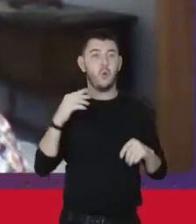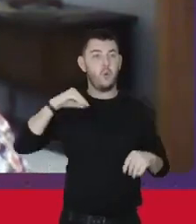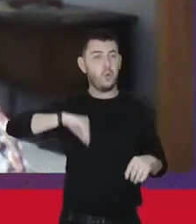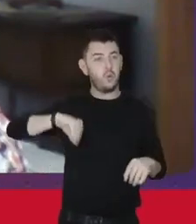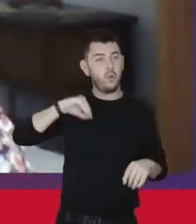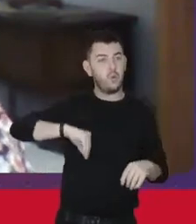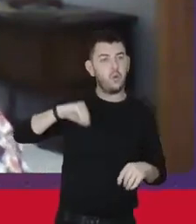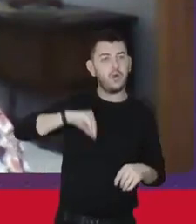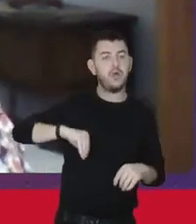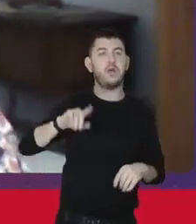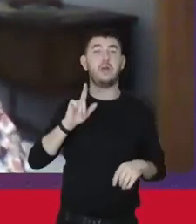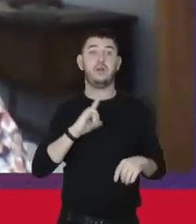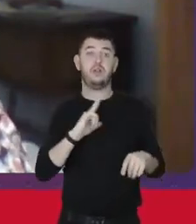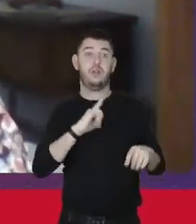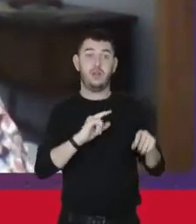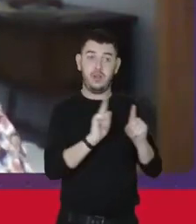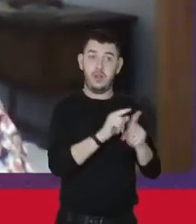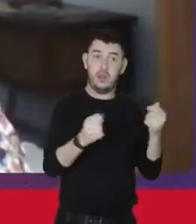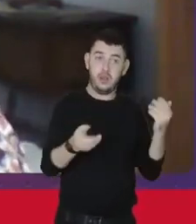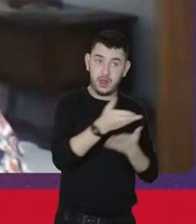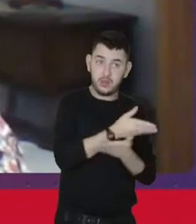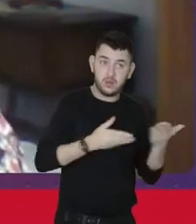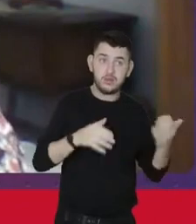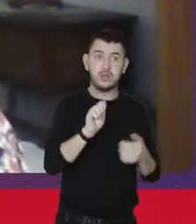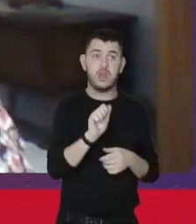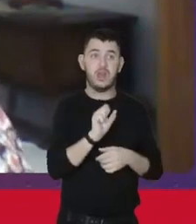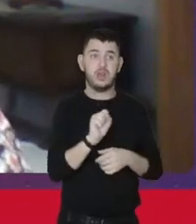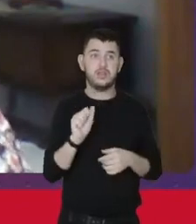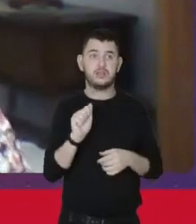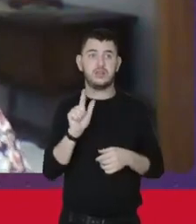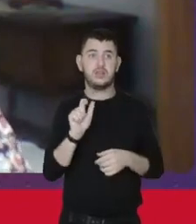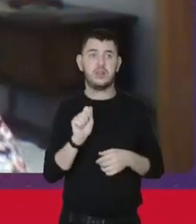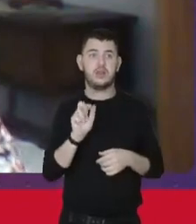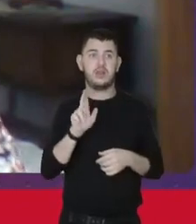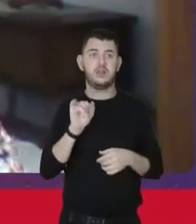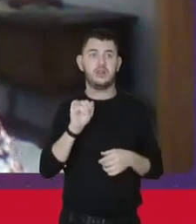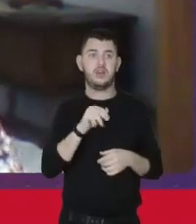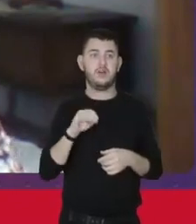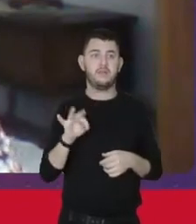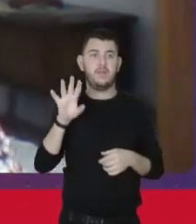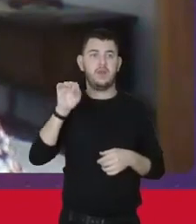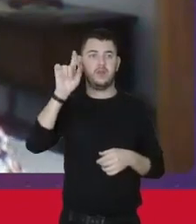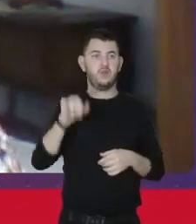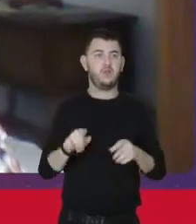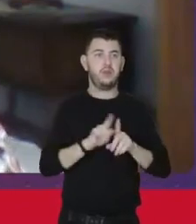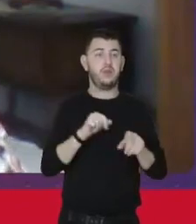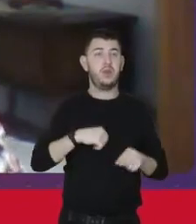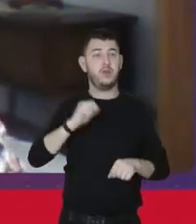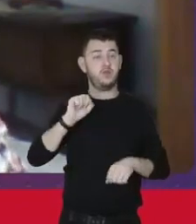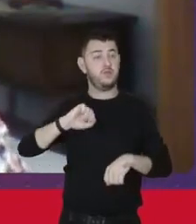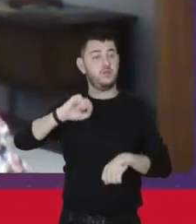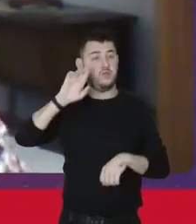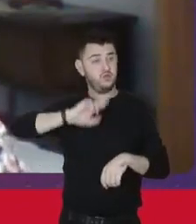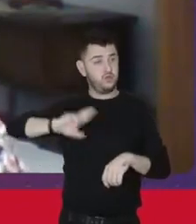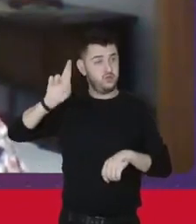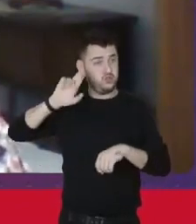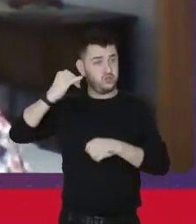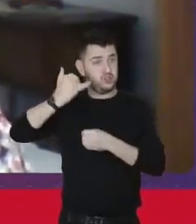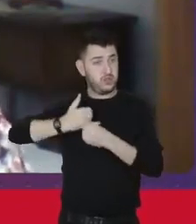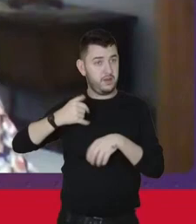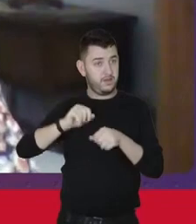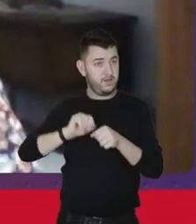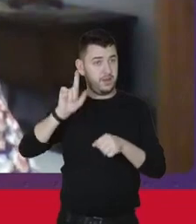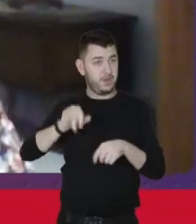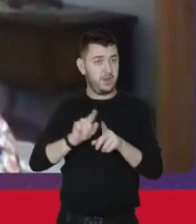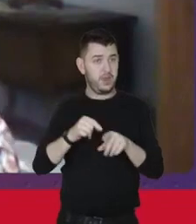tem relações de assalariamento, mas o que os empregadores cometem, na verdade, é uma